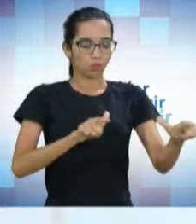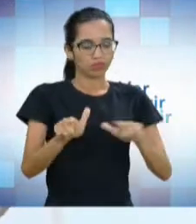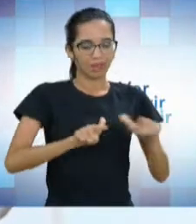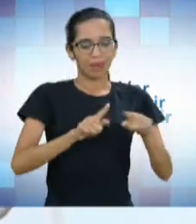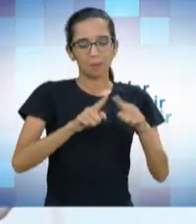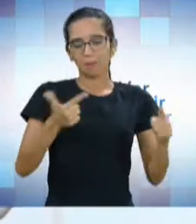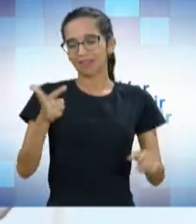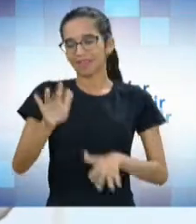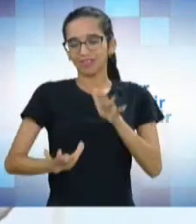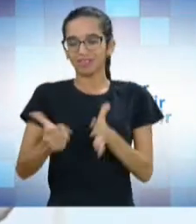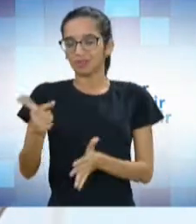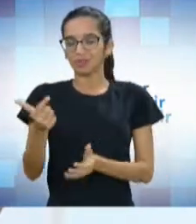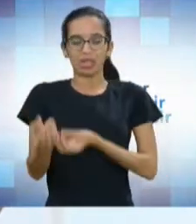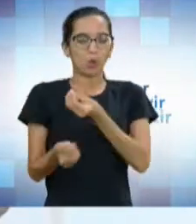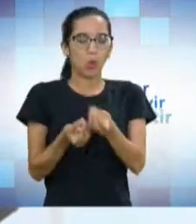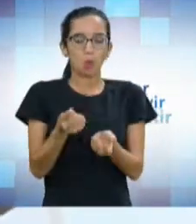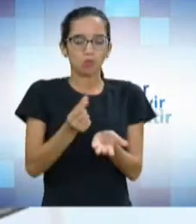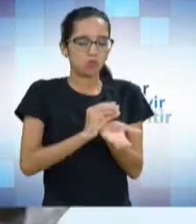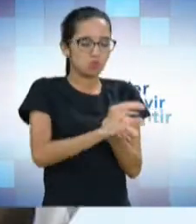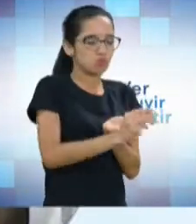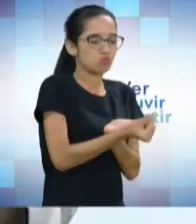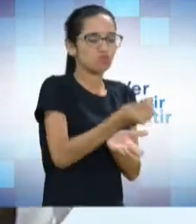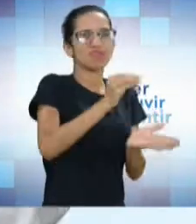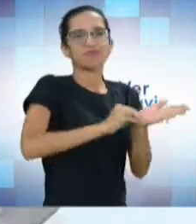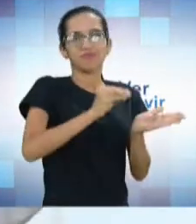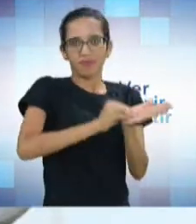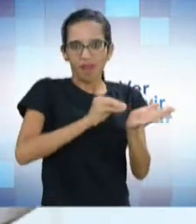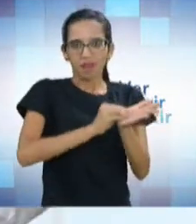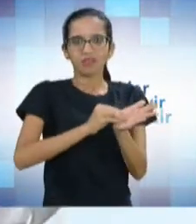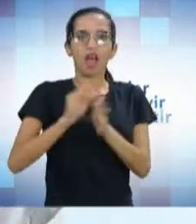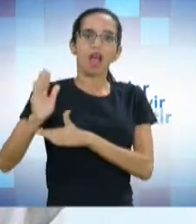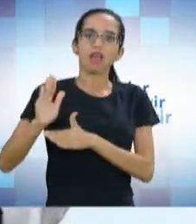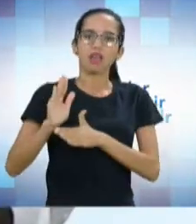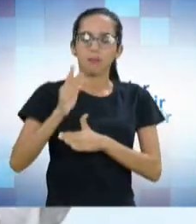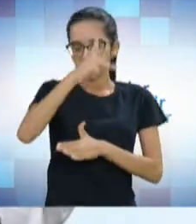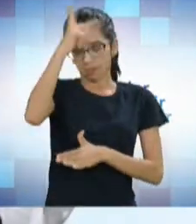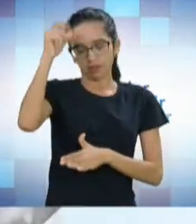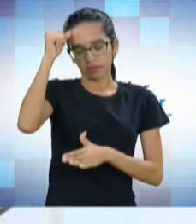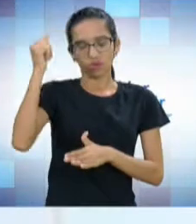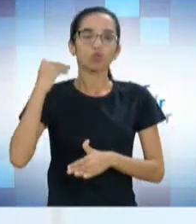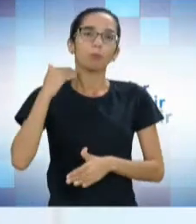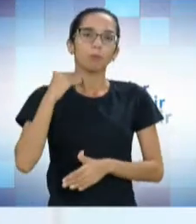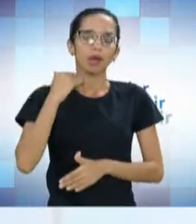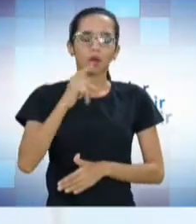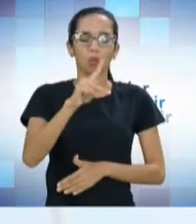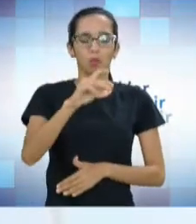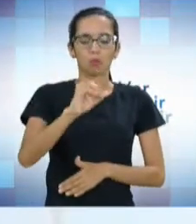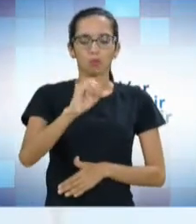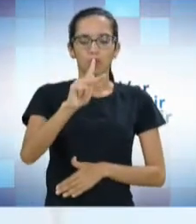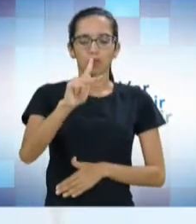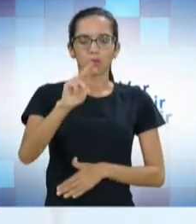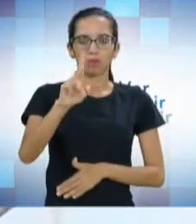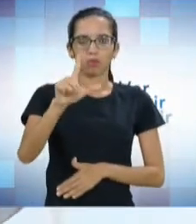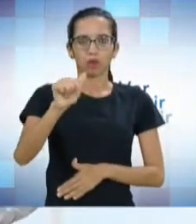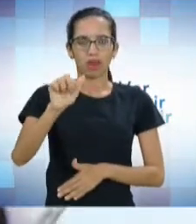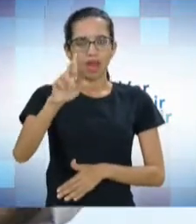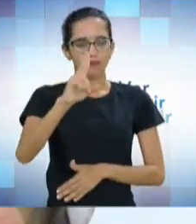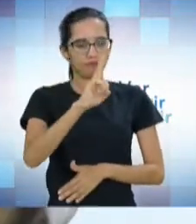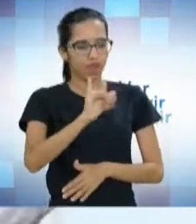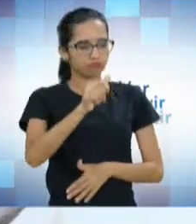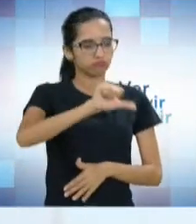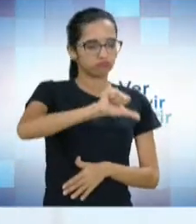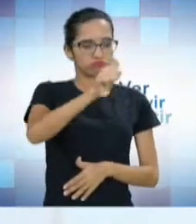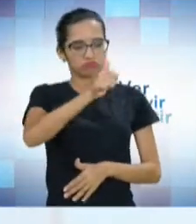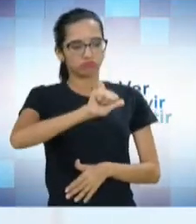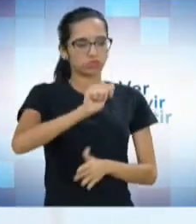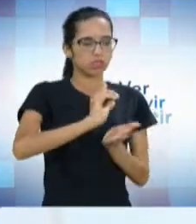do capital dodô para financiar que ela o que deseja fazer nós temos uma que avalia e empresta com